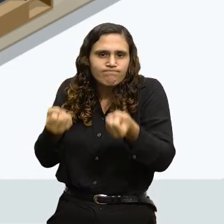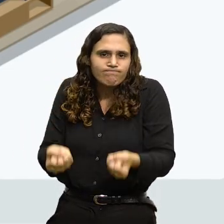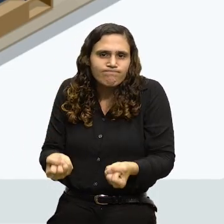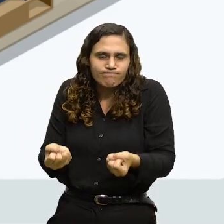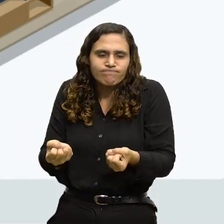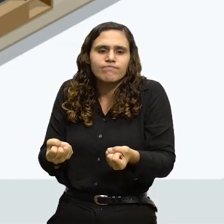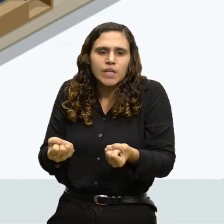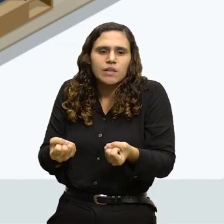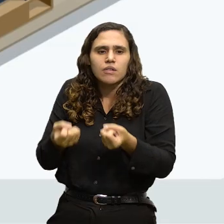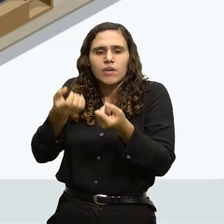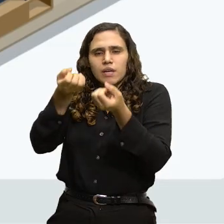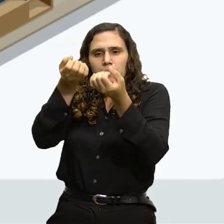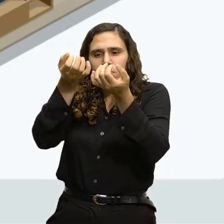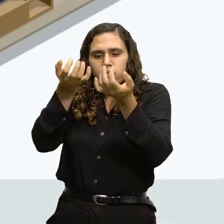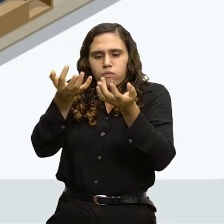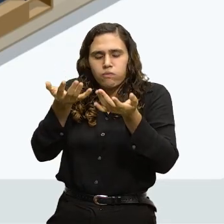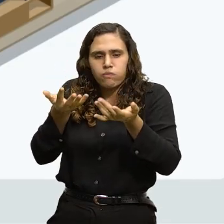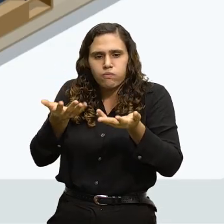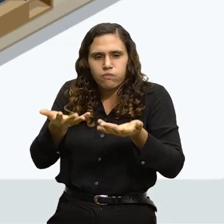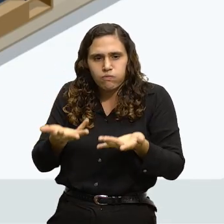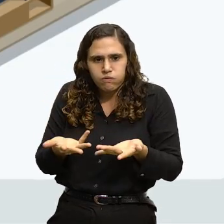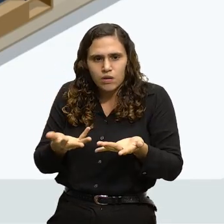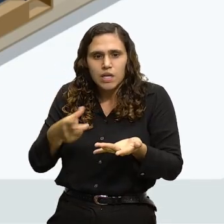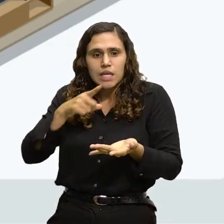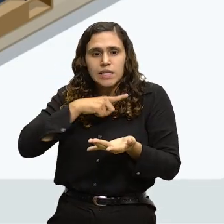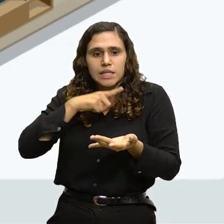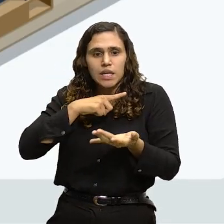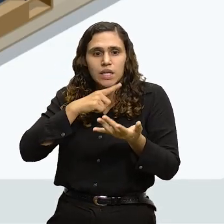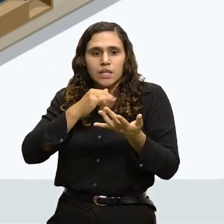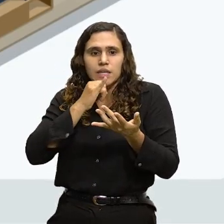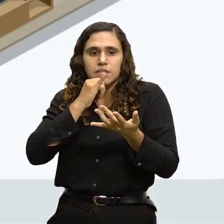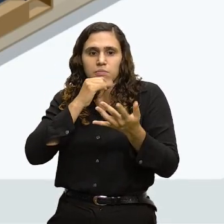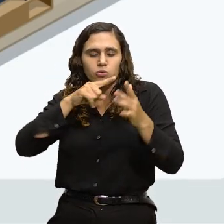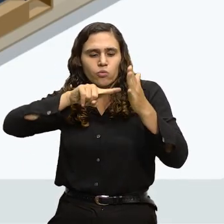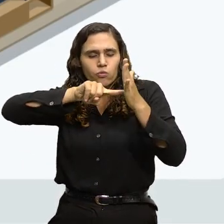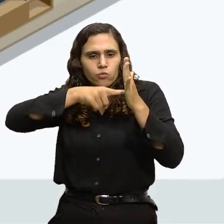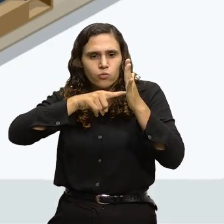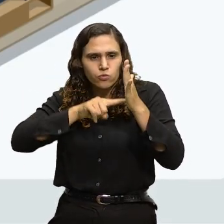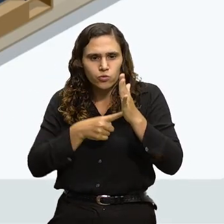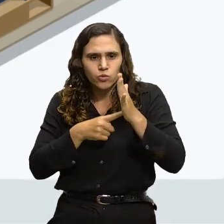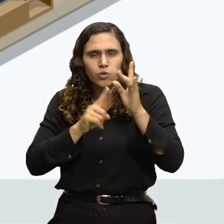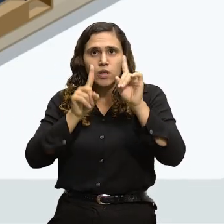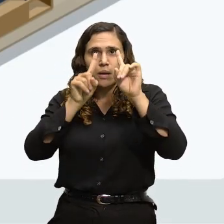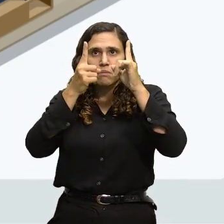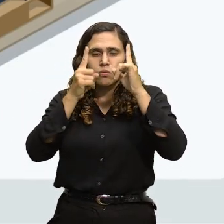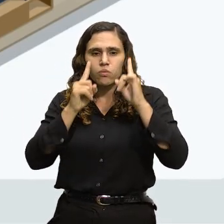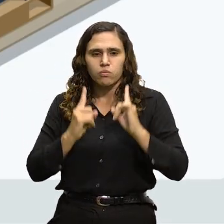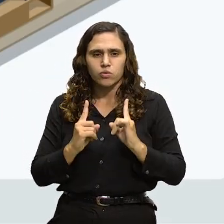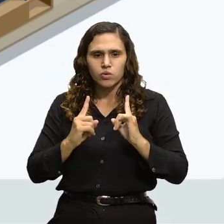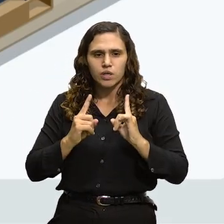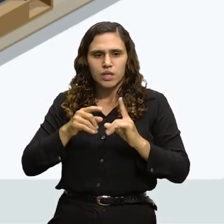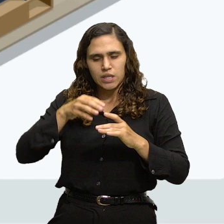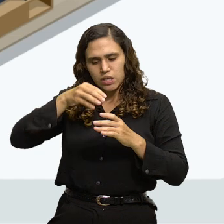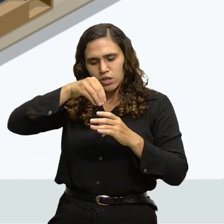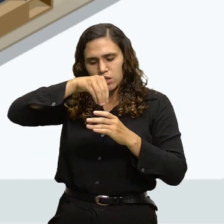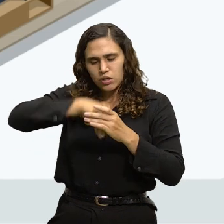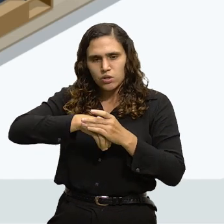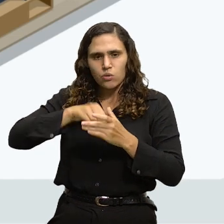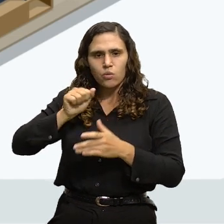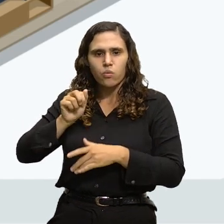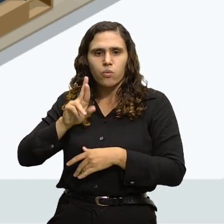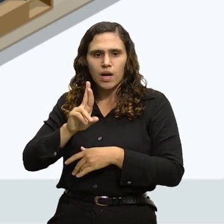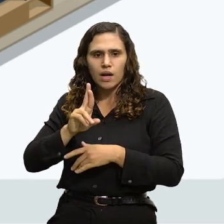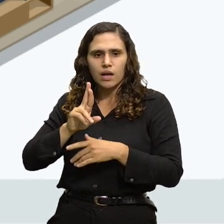tender a descer. Então tem um furo entre o congelador e a parte de baixo da geladeira que permite que esse ar que tem uma temperatura menor,